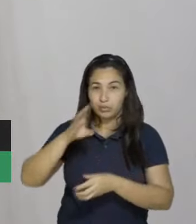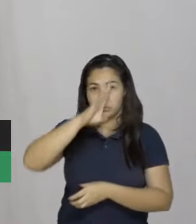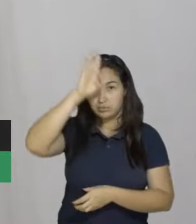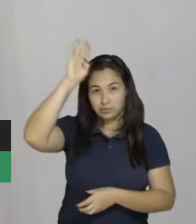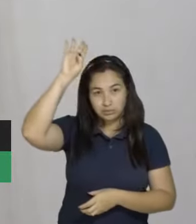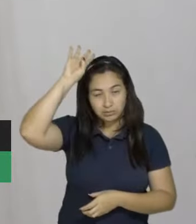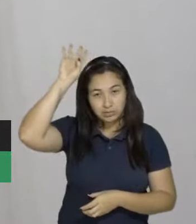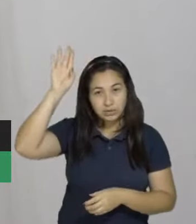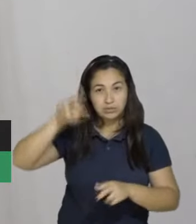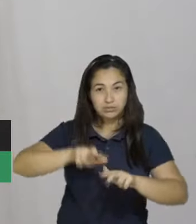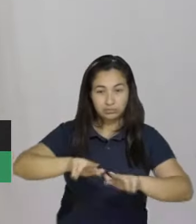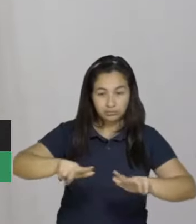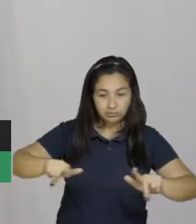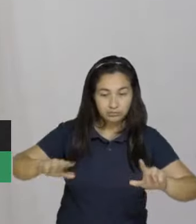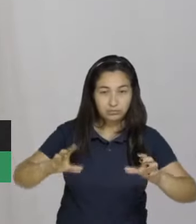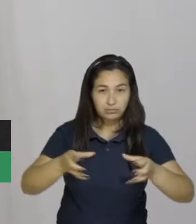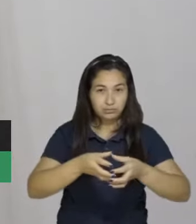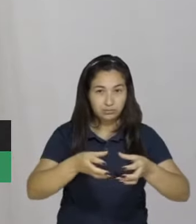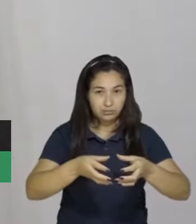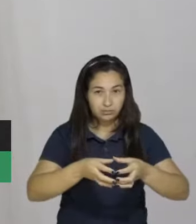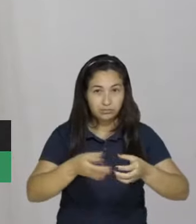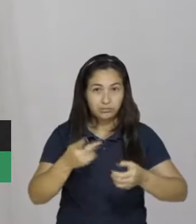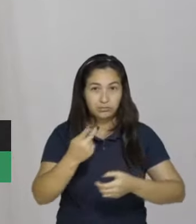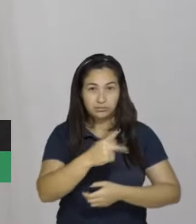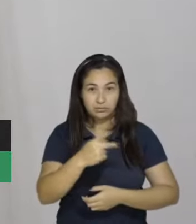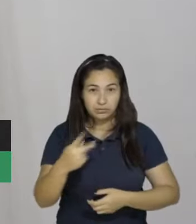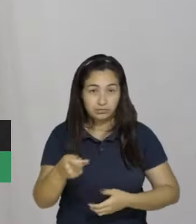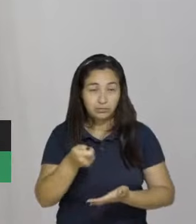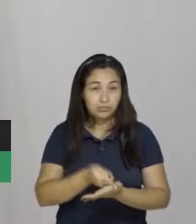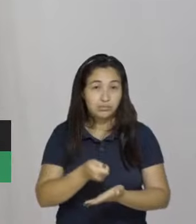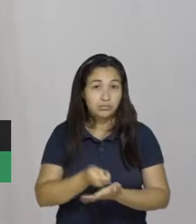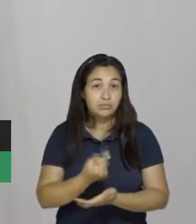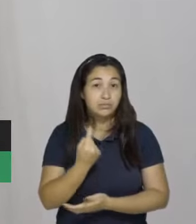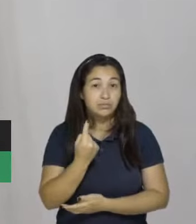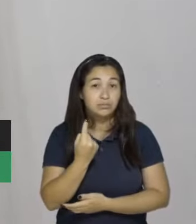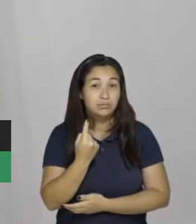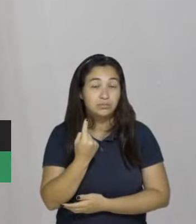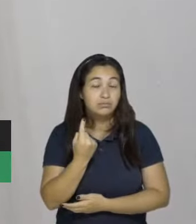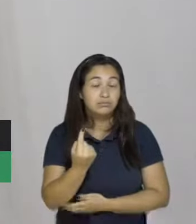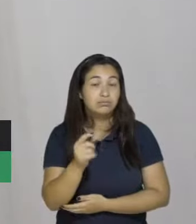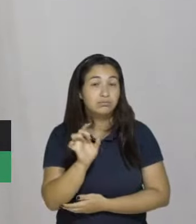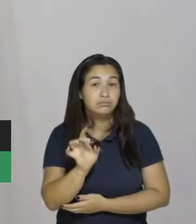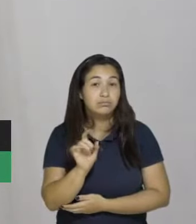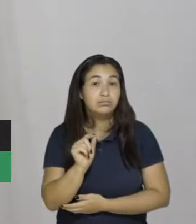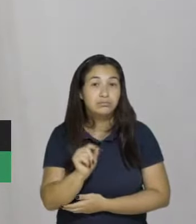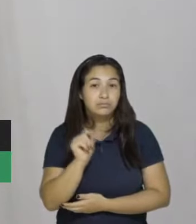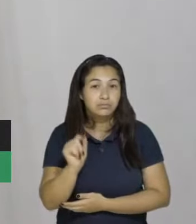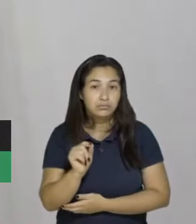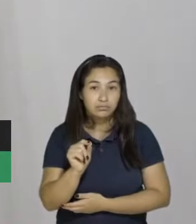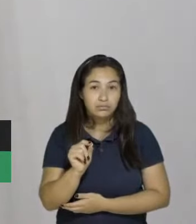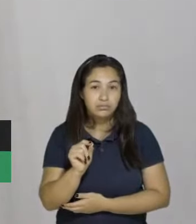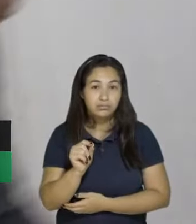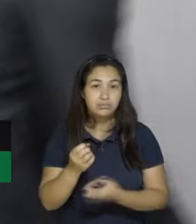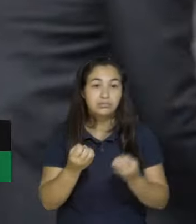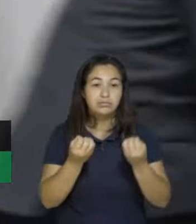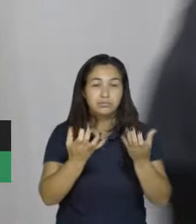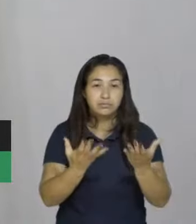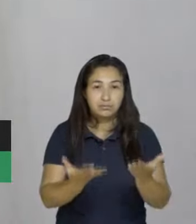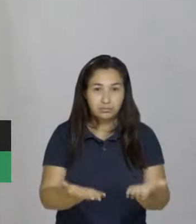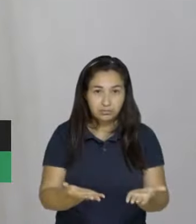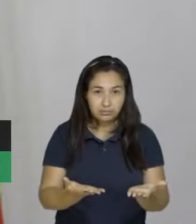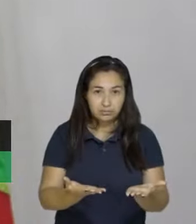demais órgãos, ficam somente obrigados de dar os seus atestados quando da emissão do